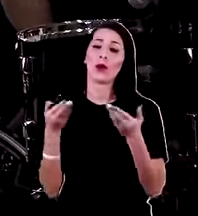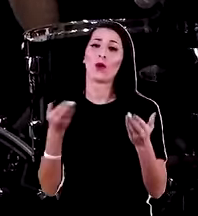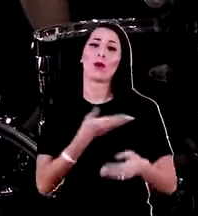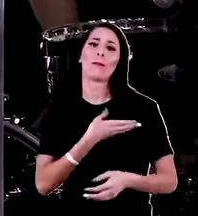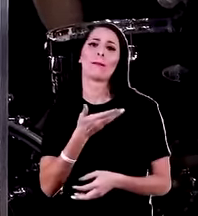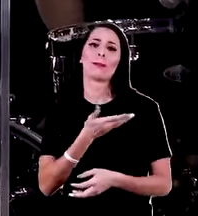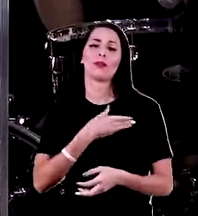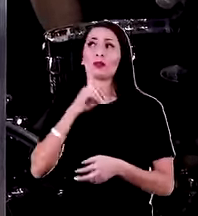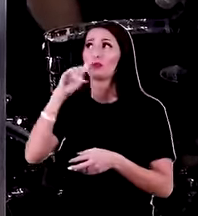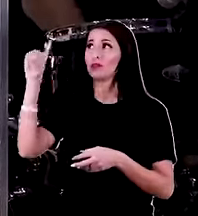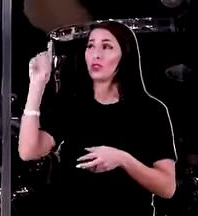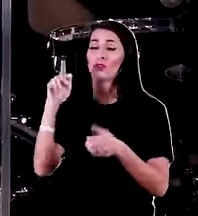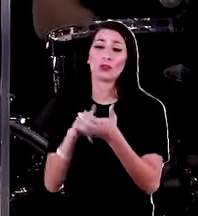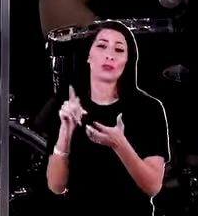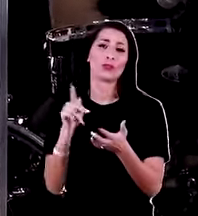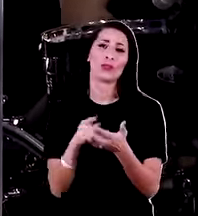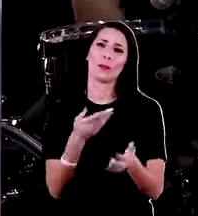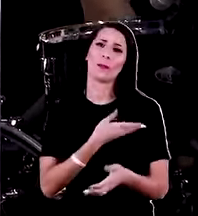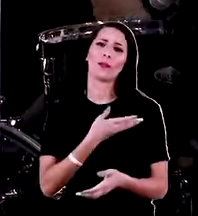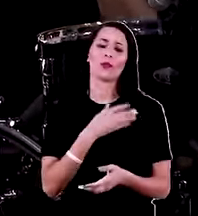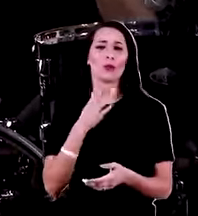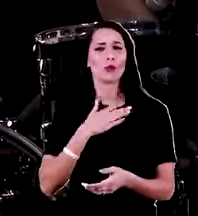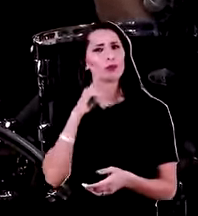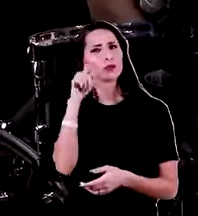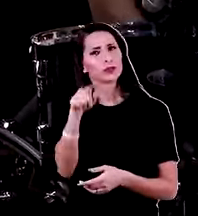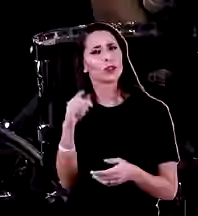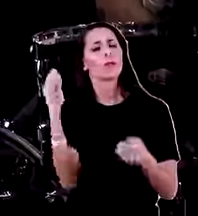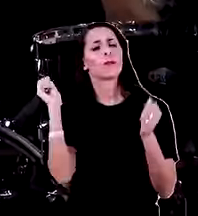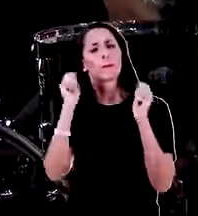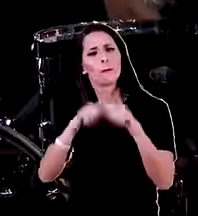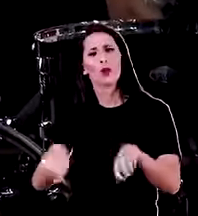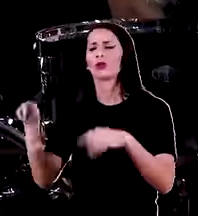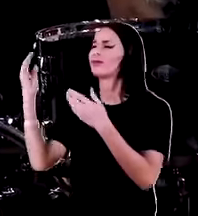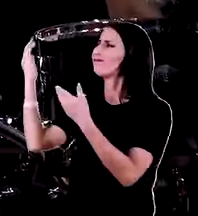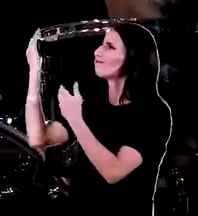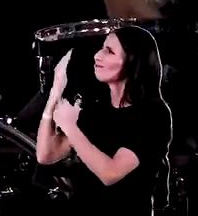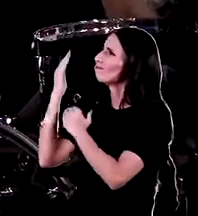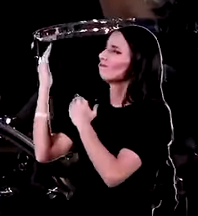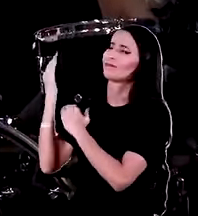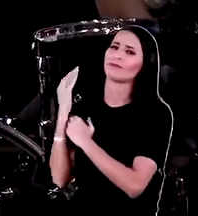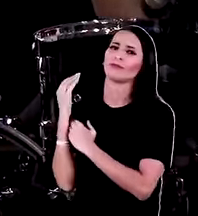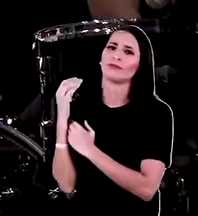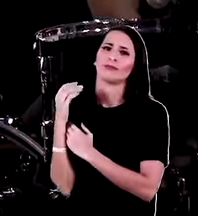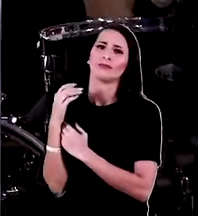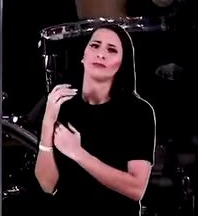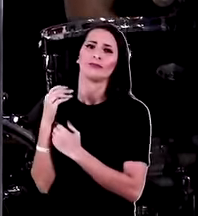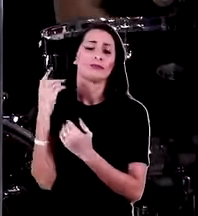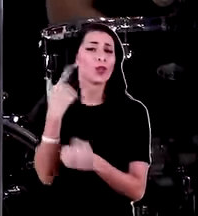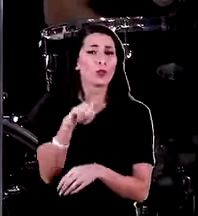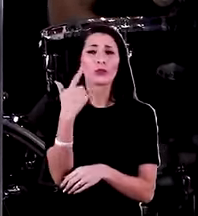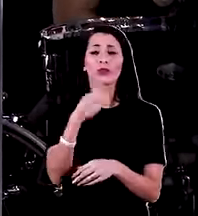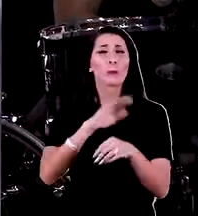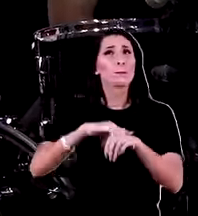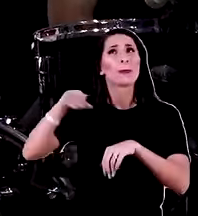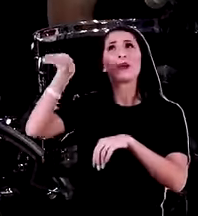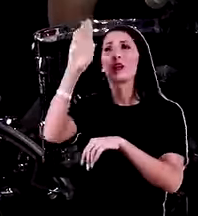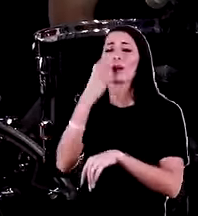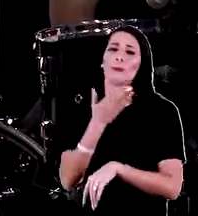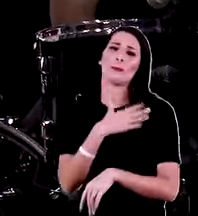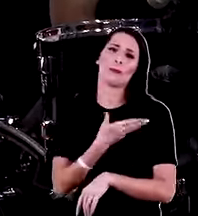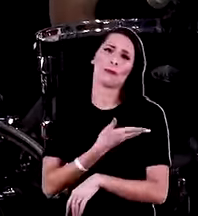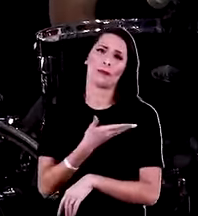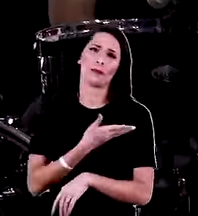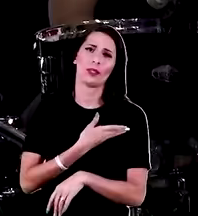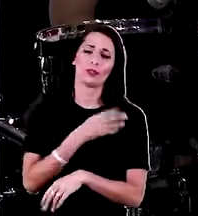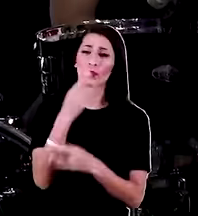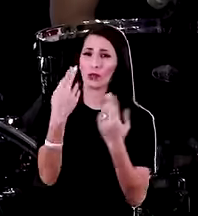verdadeiro amigo que eu e você podemos contar. Não existe maior amigo do que Ele. E a gente pode chegar para o nosso amigo e